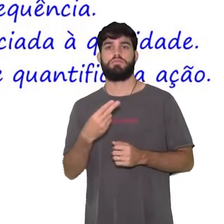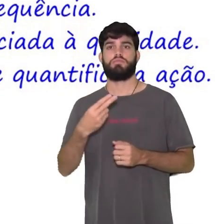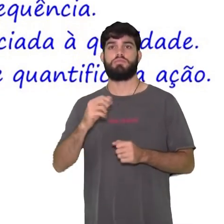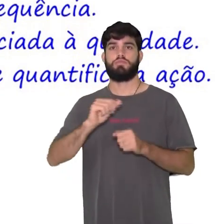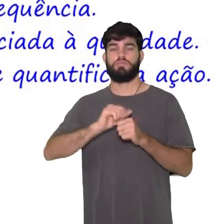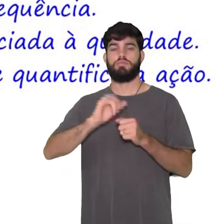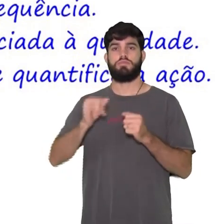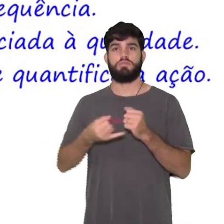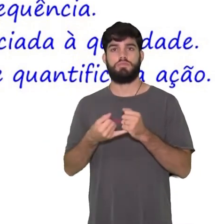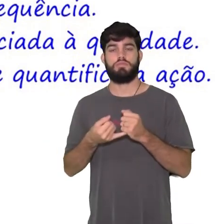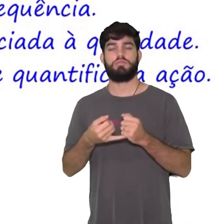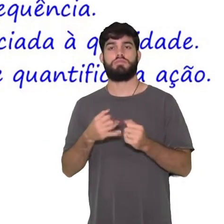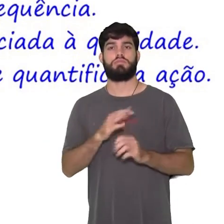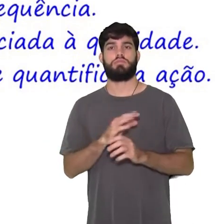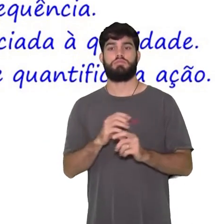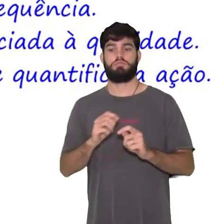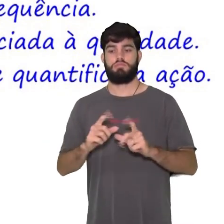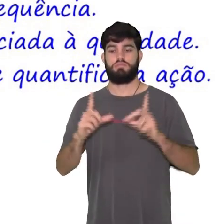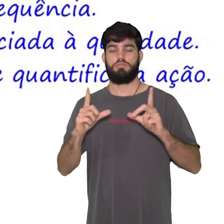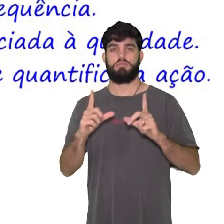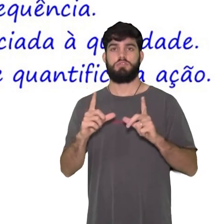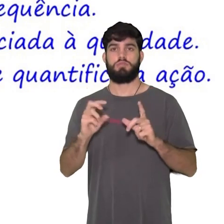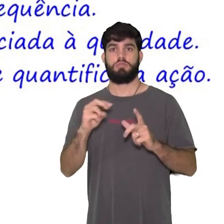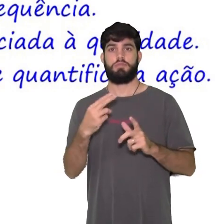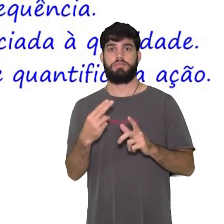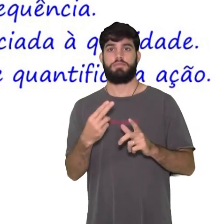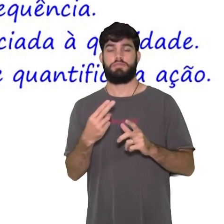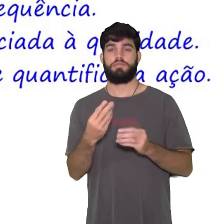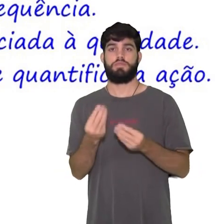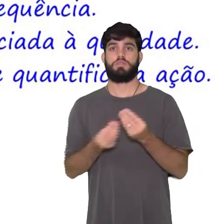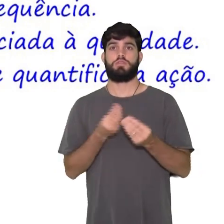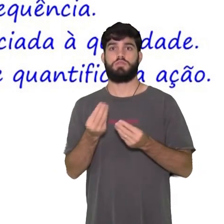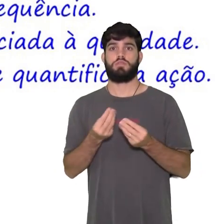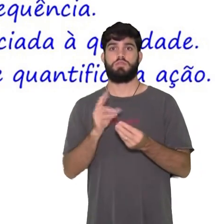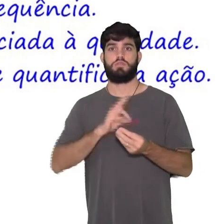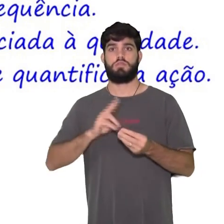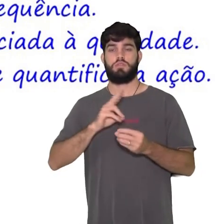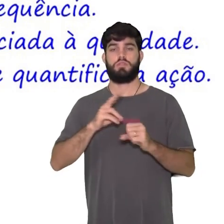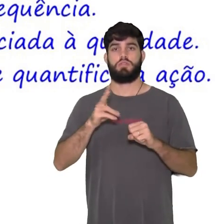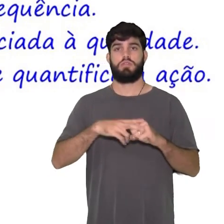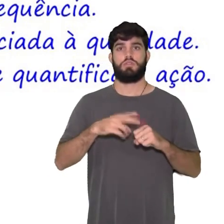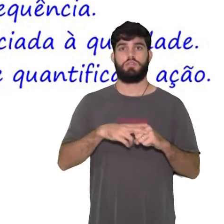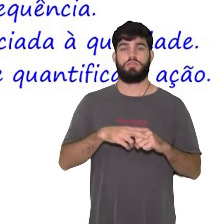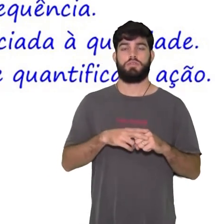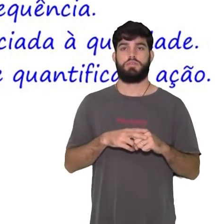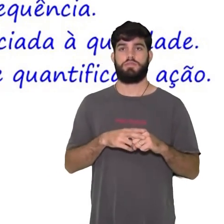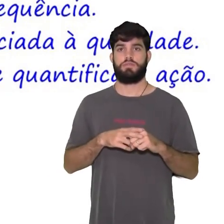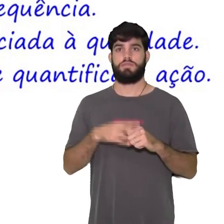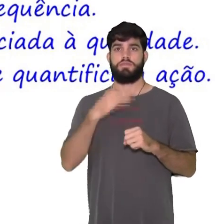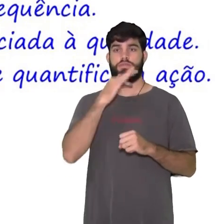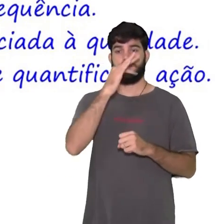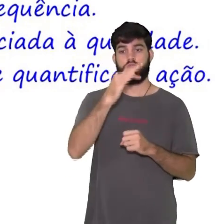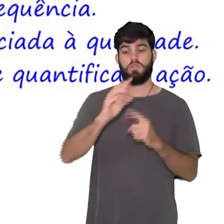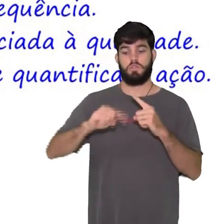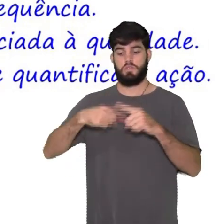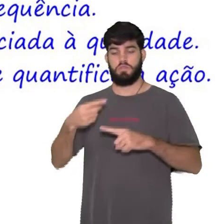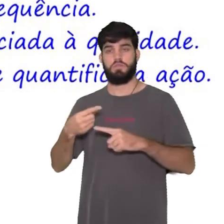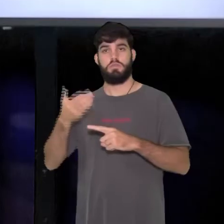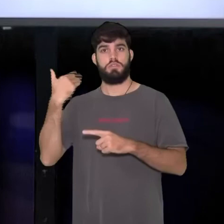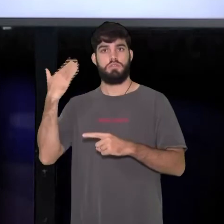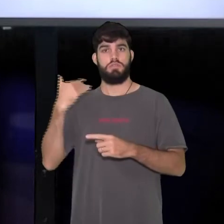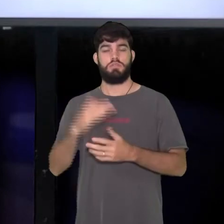que valorizam a nitidez da impressão, ou das formas verbais no futuro e no pretérito em